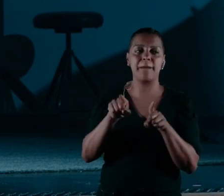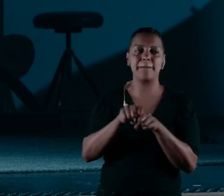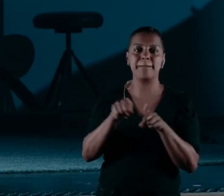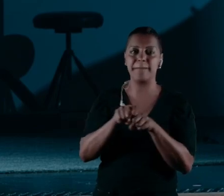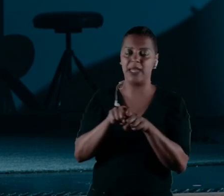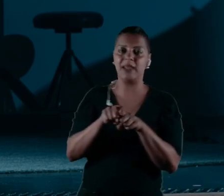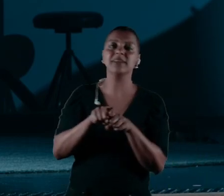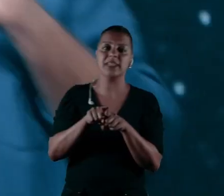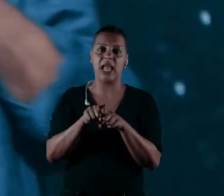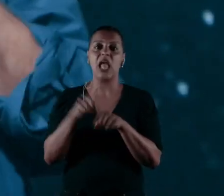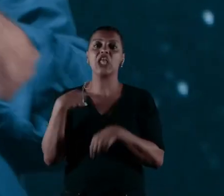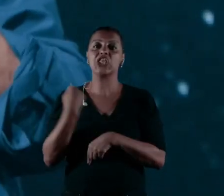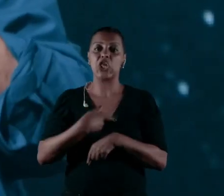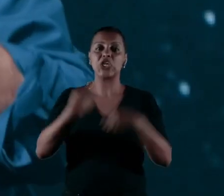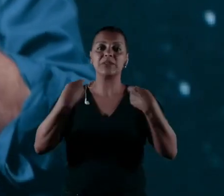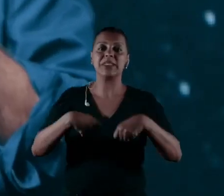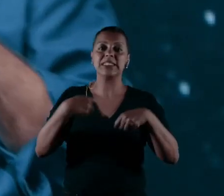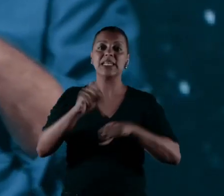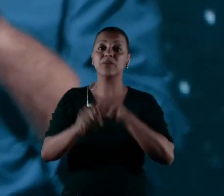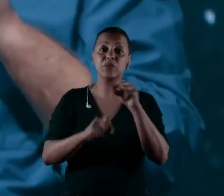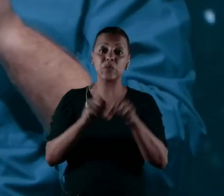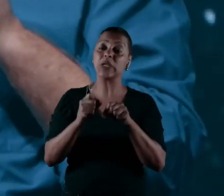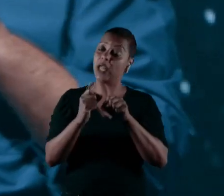o oposto de uma mente hipócrita.